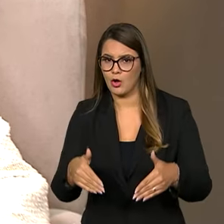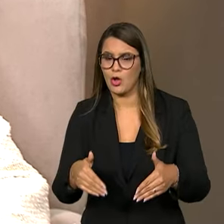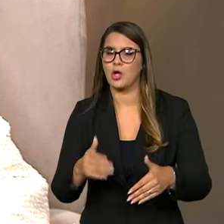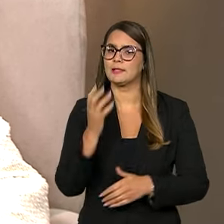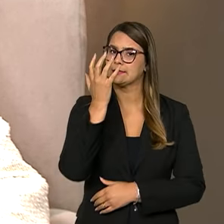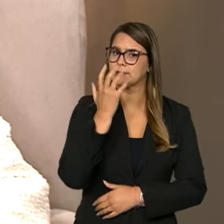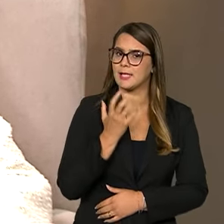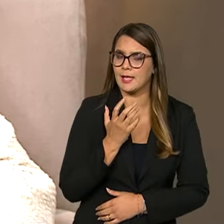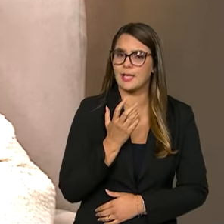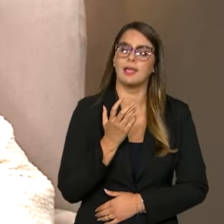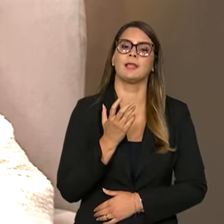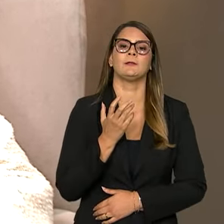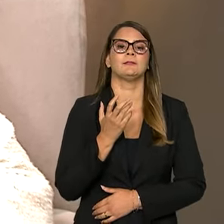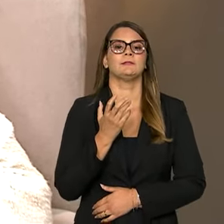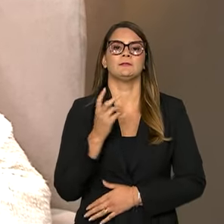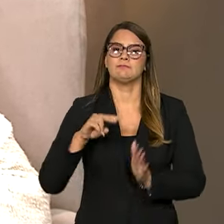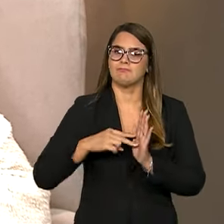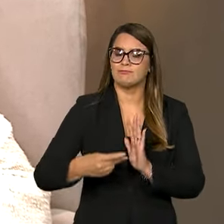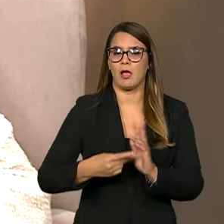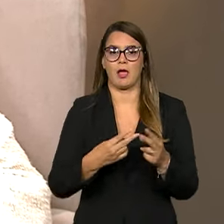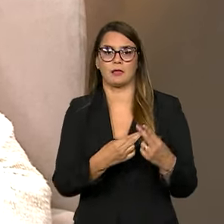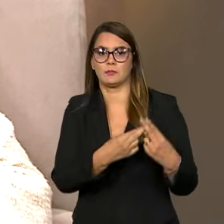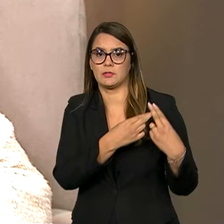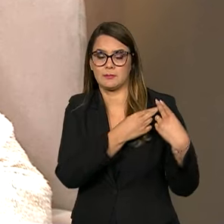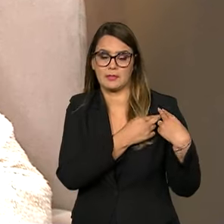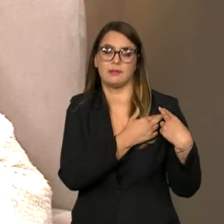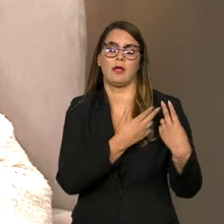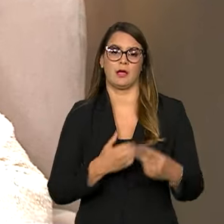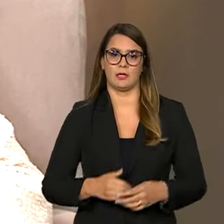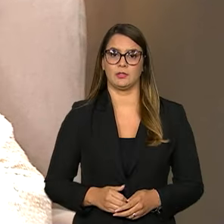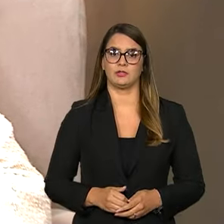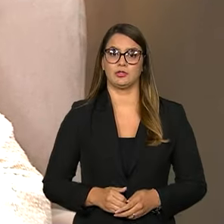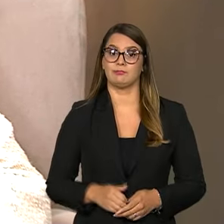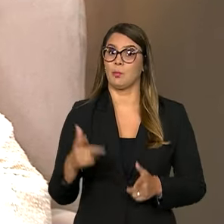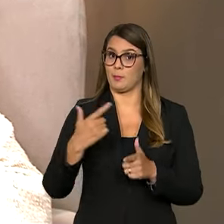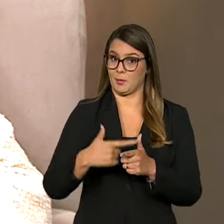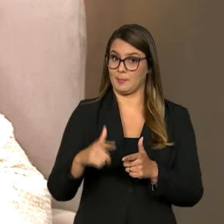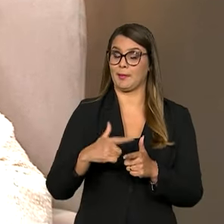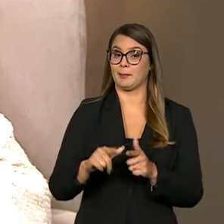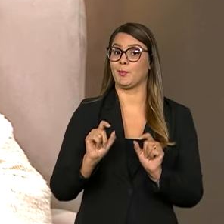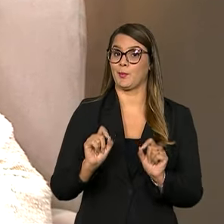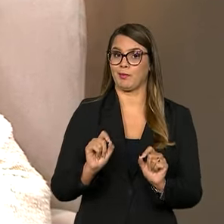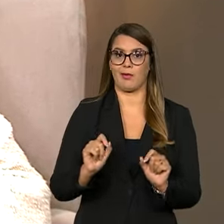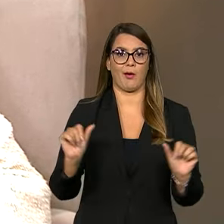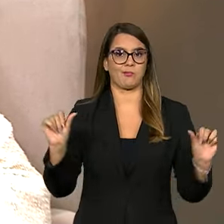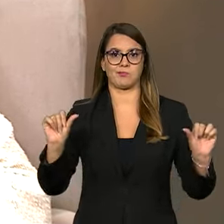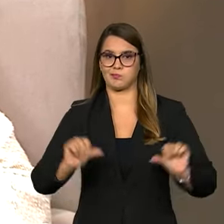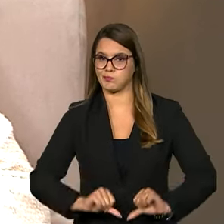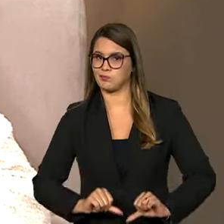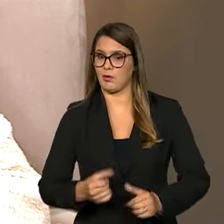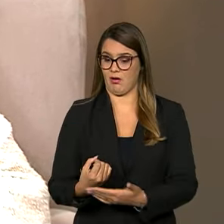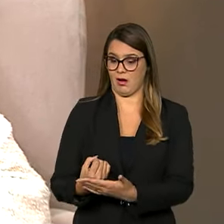seriedade com muito sentido de responsabilidade essa esse problema que é o fracasso